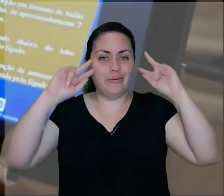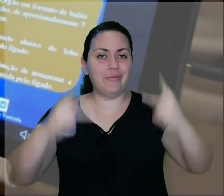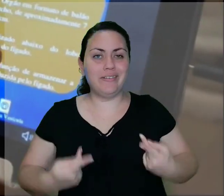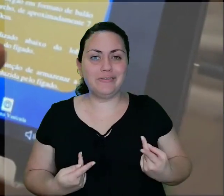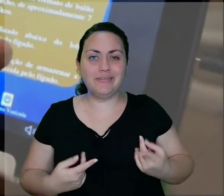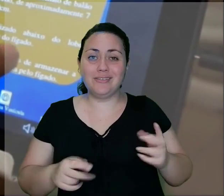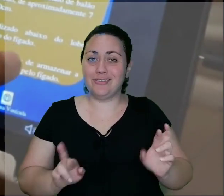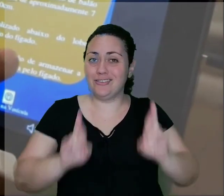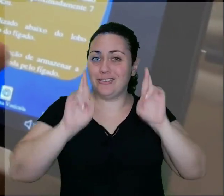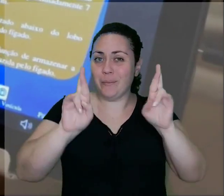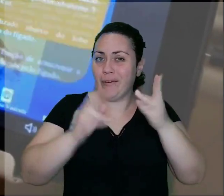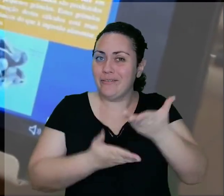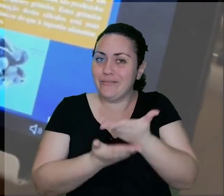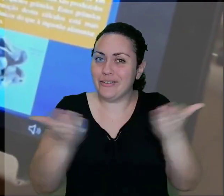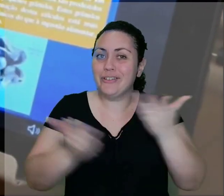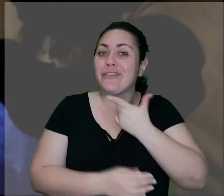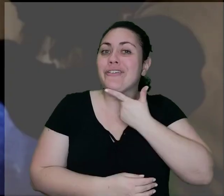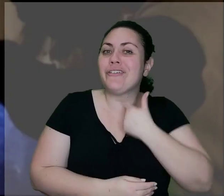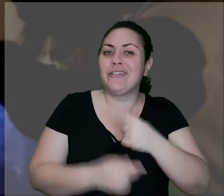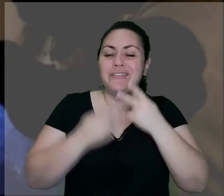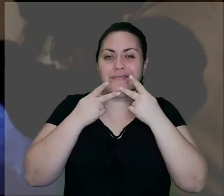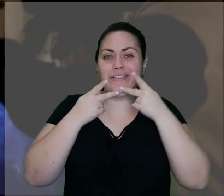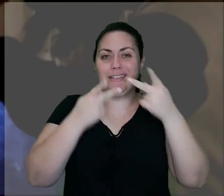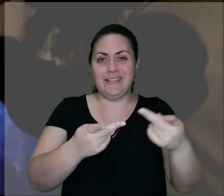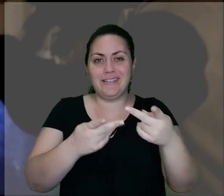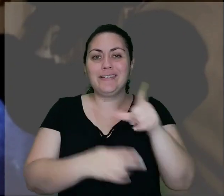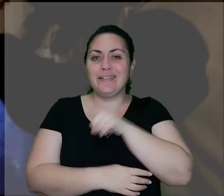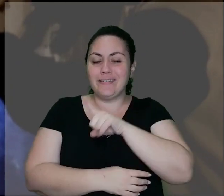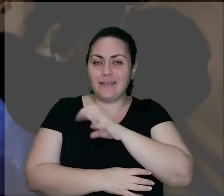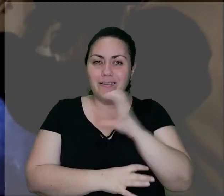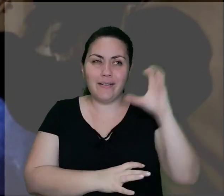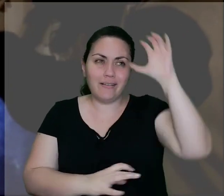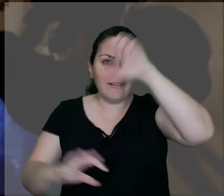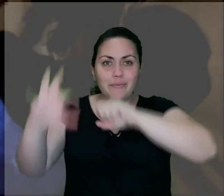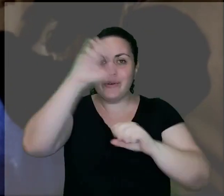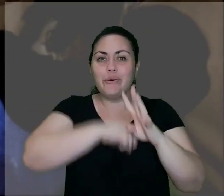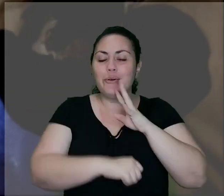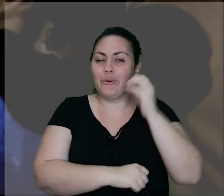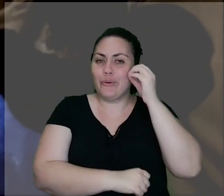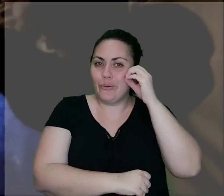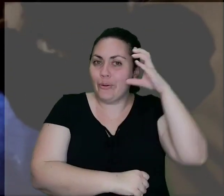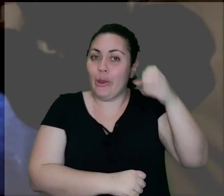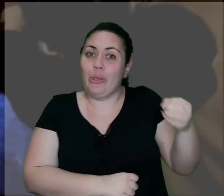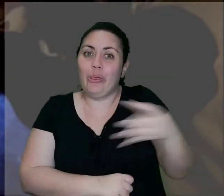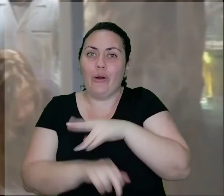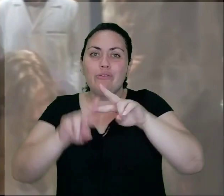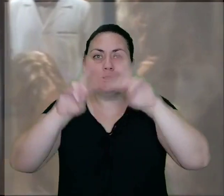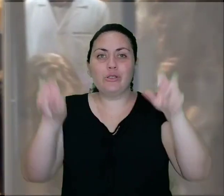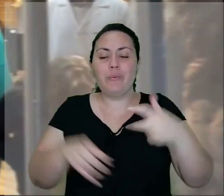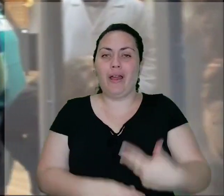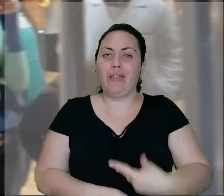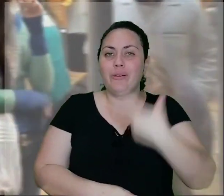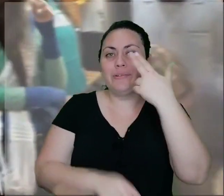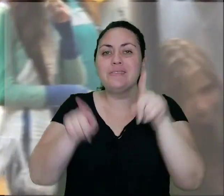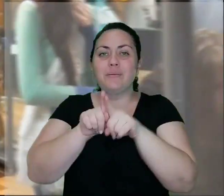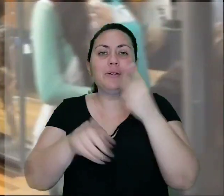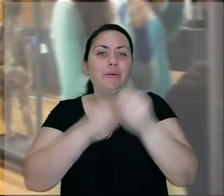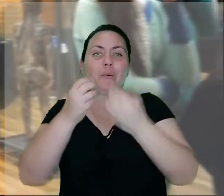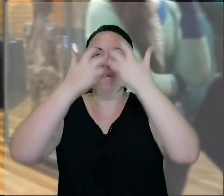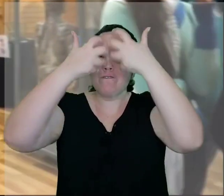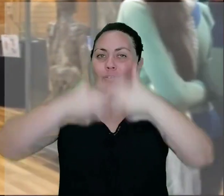tenham gostado da visita e que tenham adquirido novos conhecimentos sobre a anatomia humana e o funcionamento dos